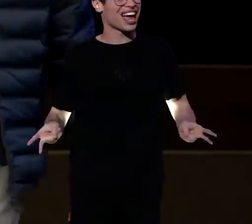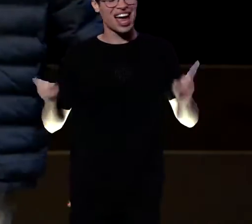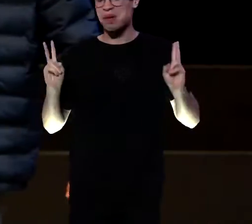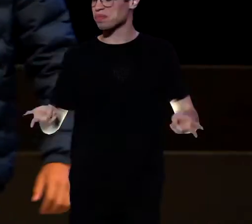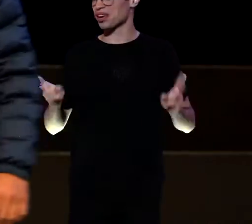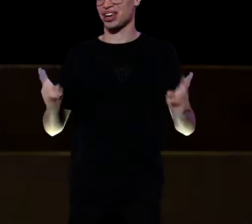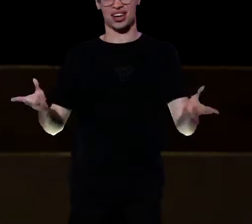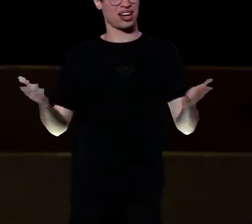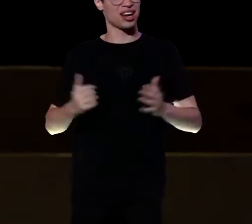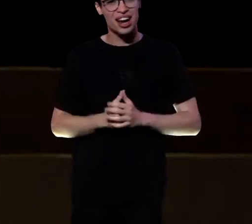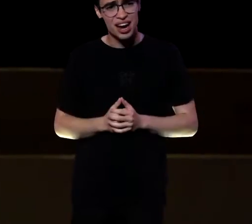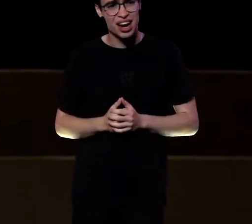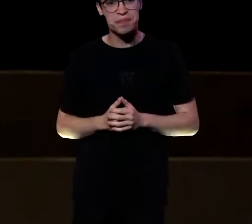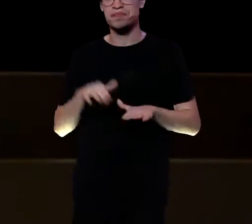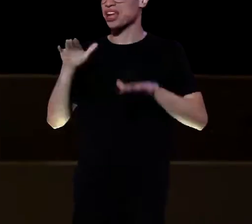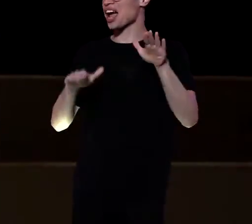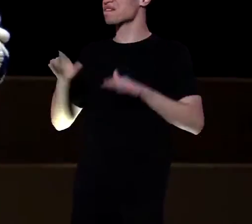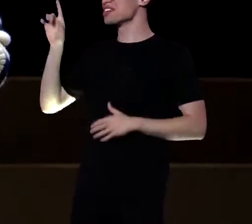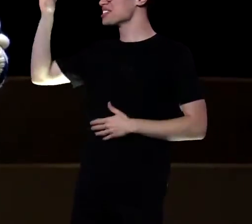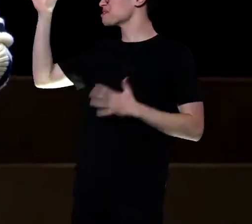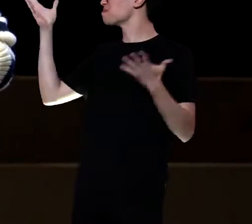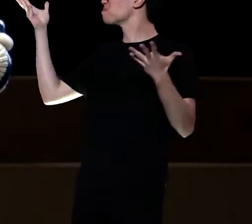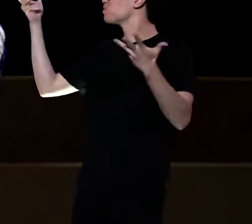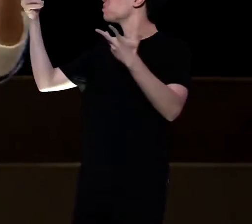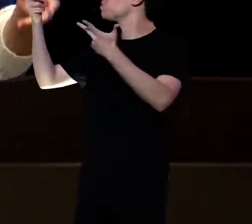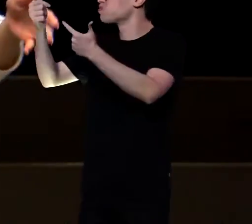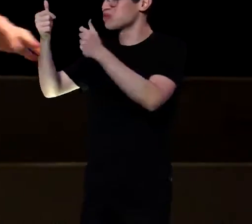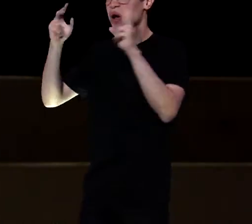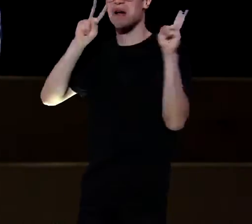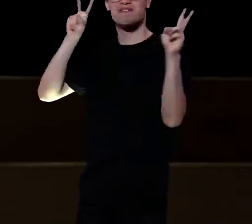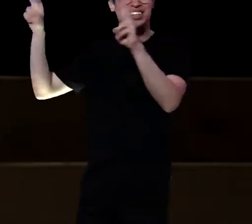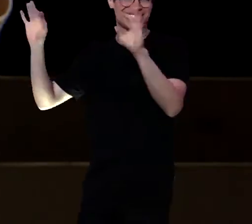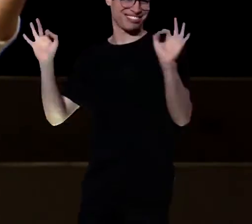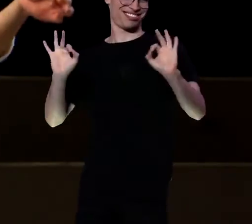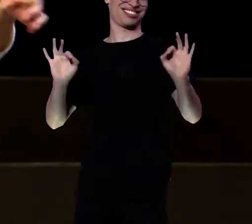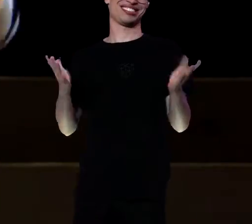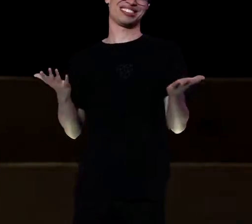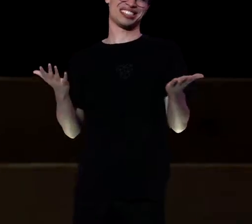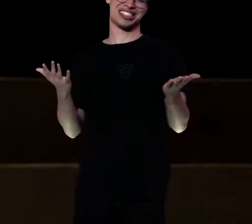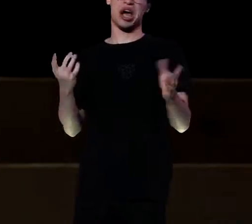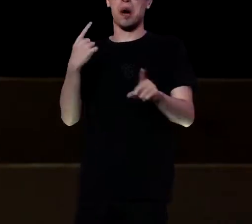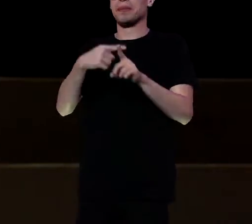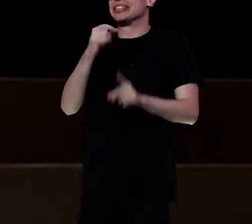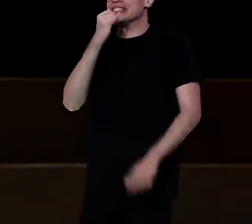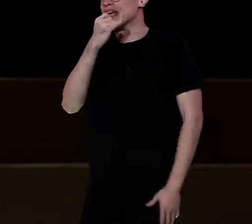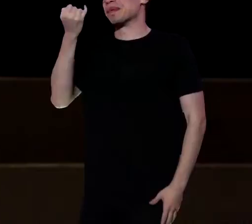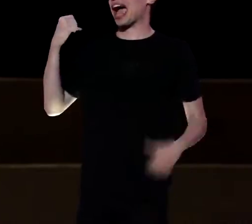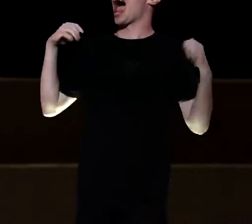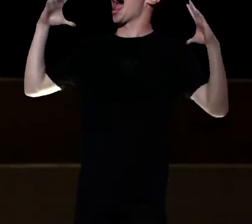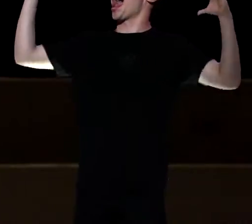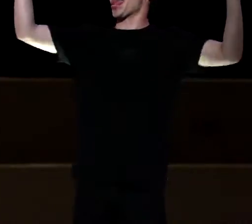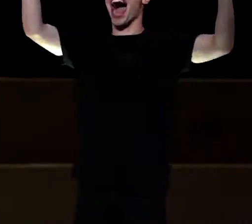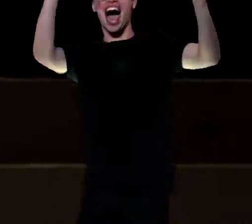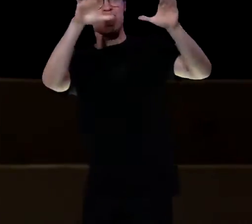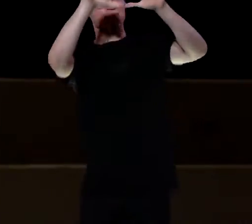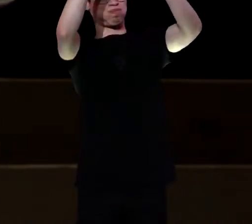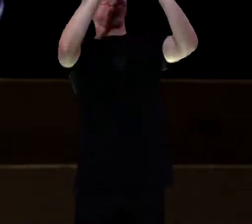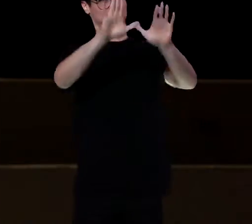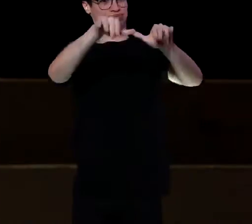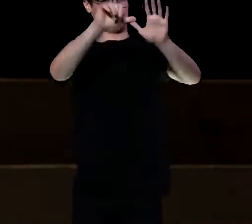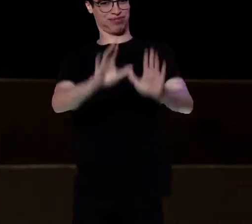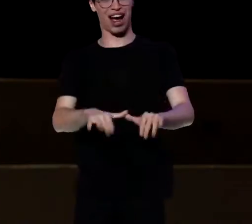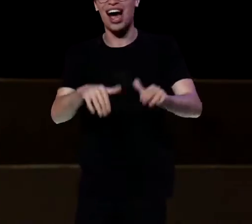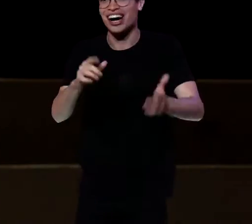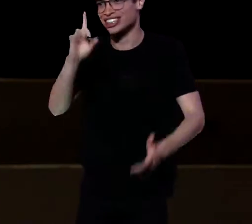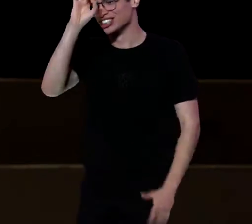Porque mesmo que você não vá ver o sobrenatural todo dia, porque, gente, a gente não vai ver anjos descendo do céu em plena quarta-feira,